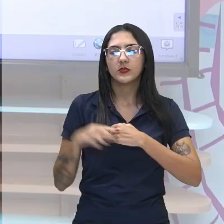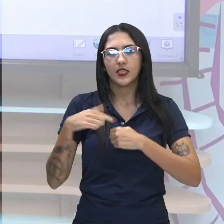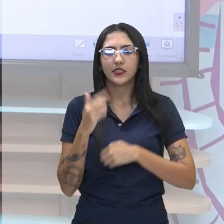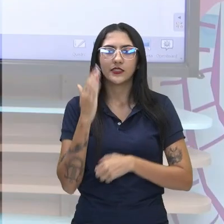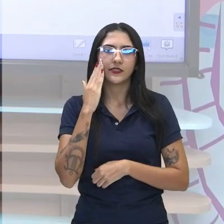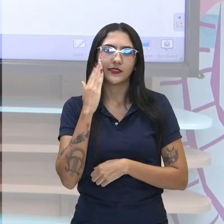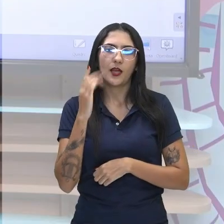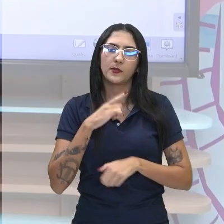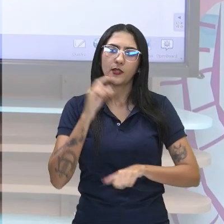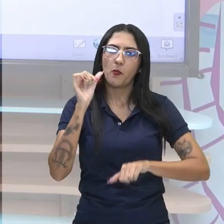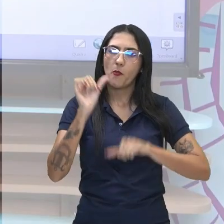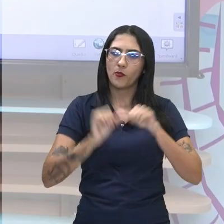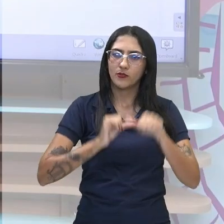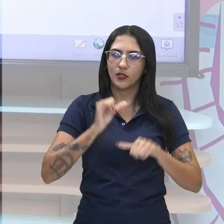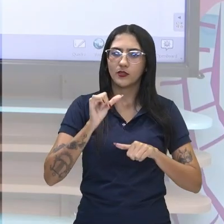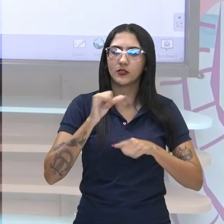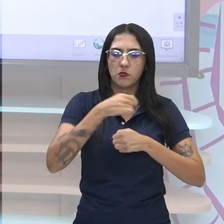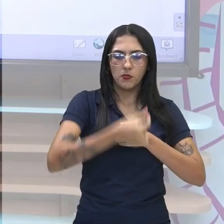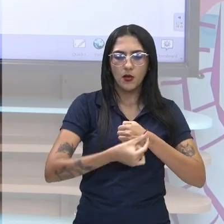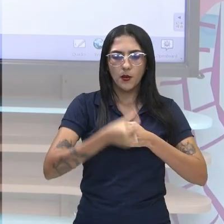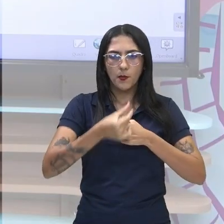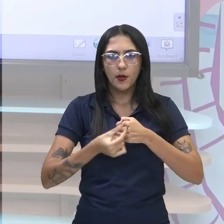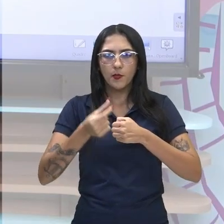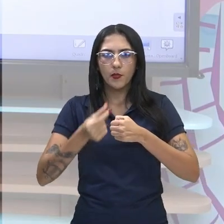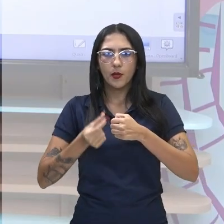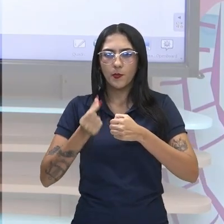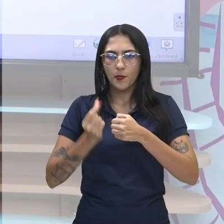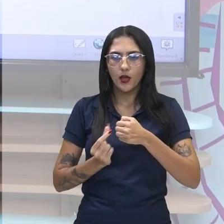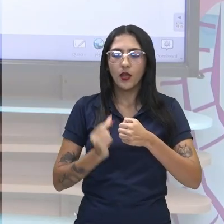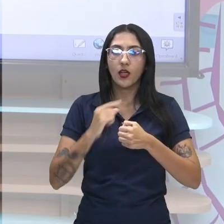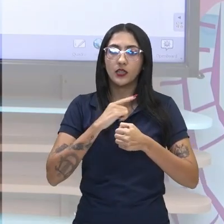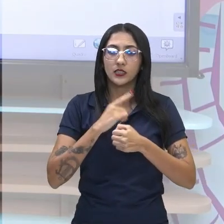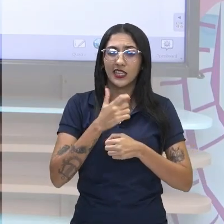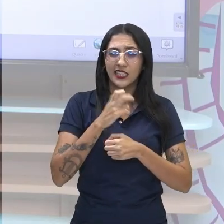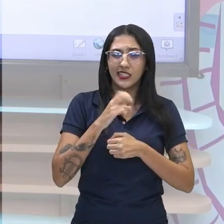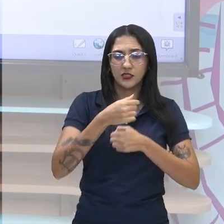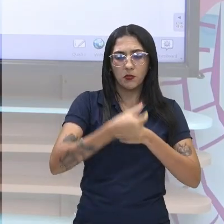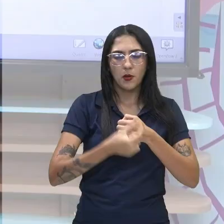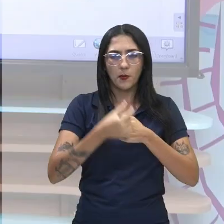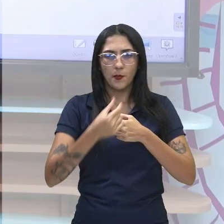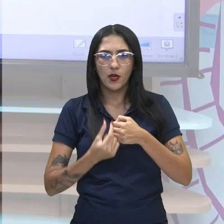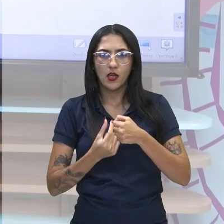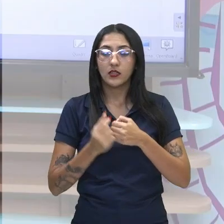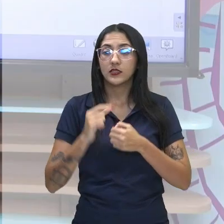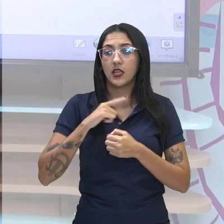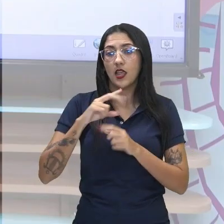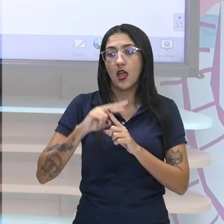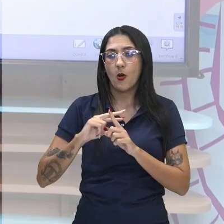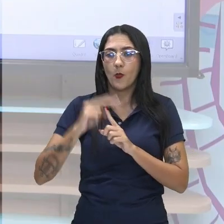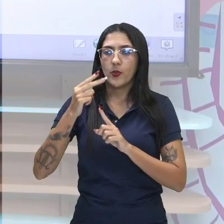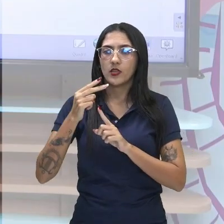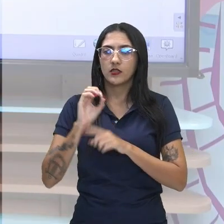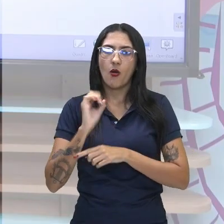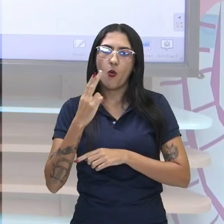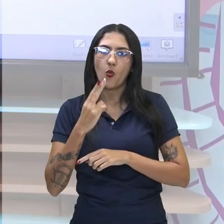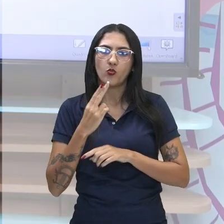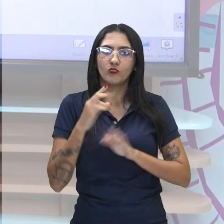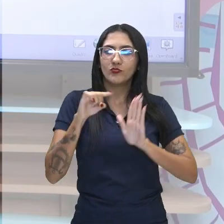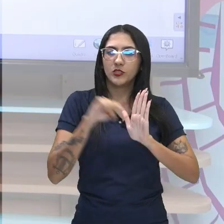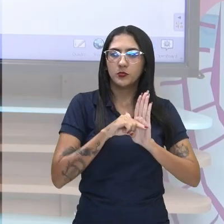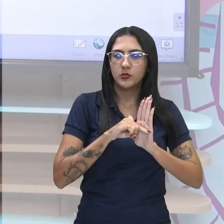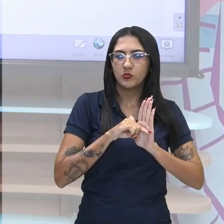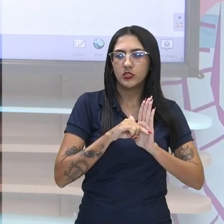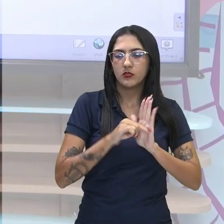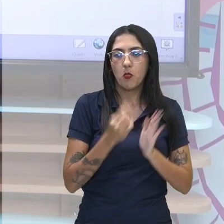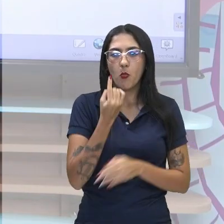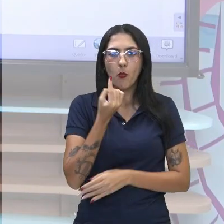mudando a cada 15 graus. Então, a cada 15 graus, eu vou aumentar ou diminuir uma hora, tá bom? Eu vou